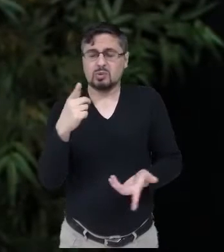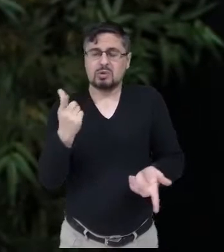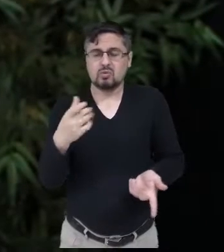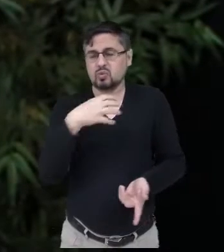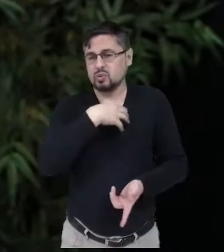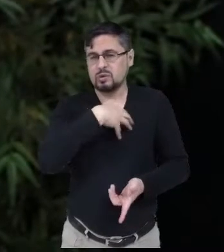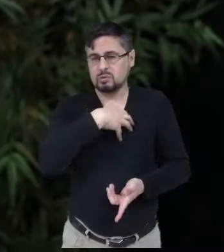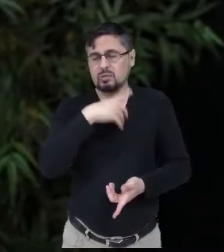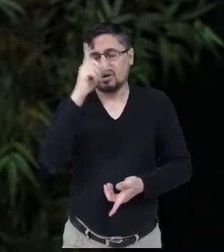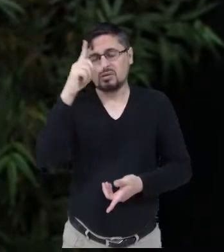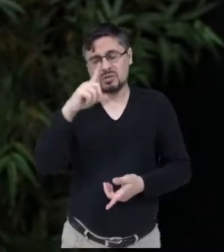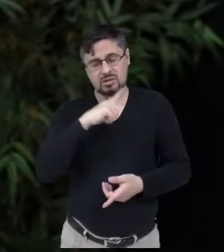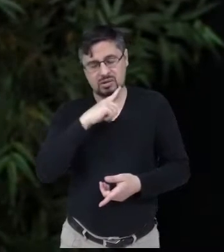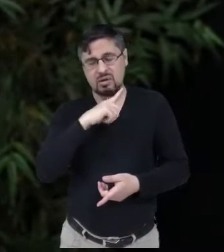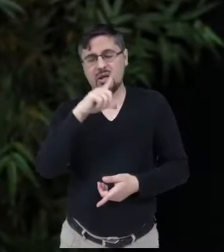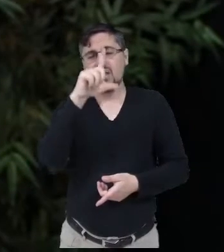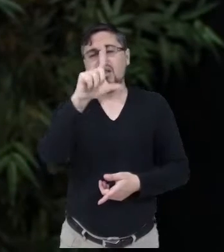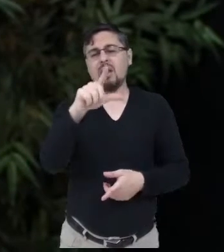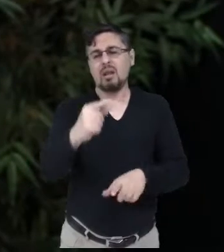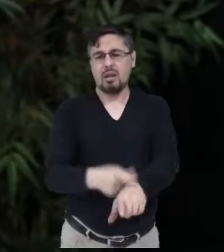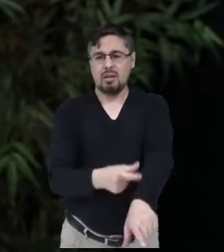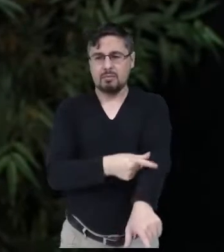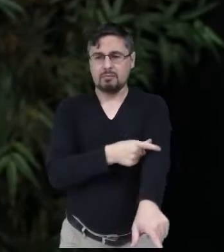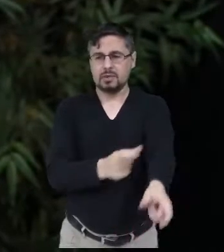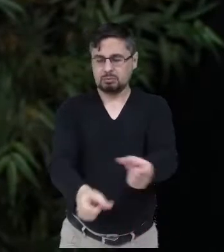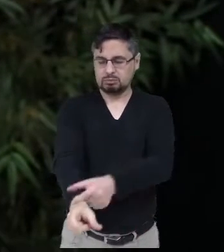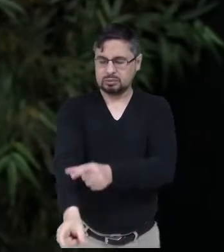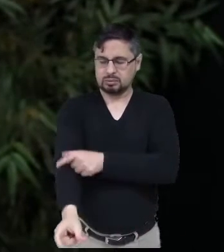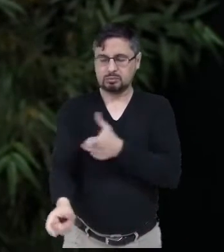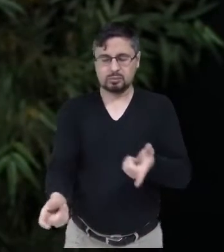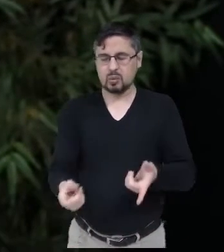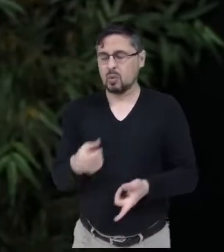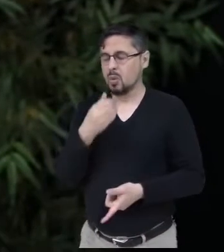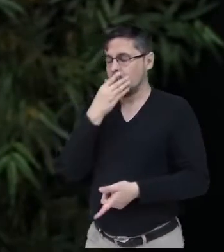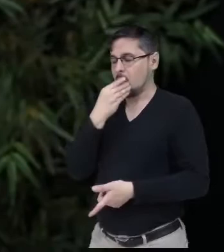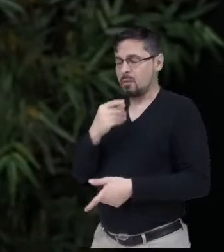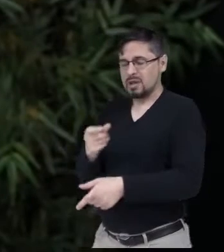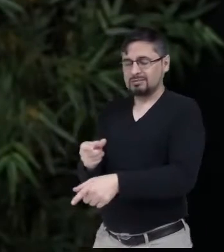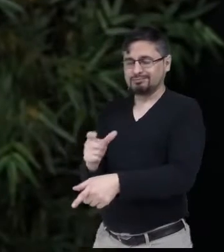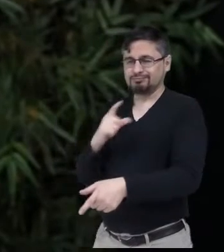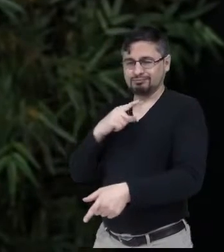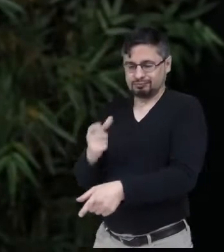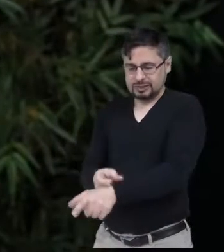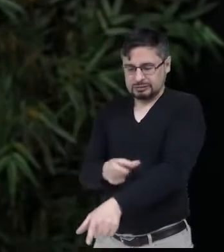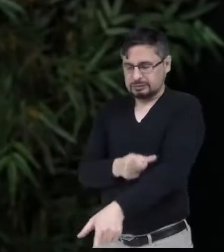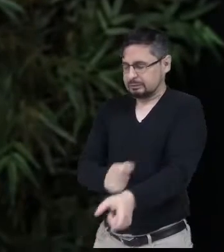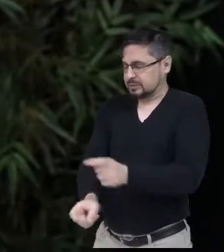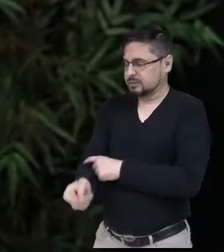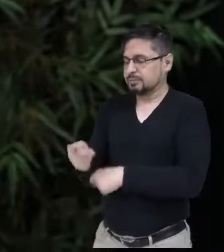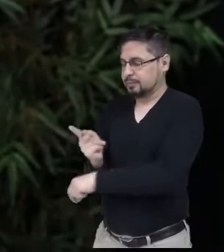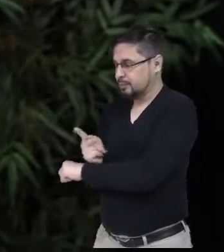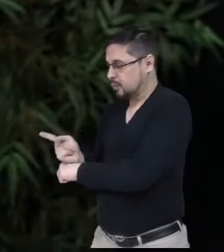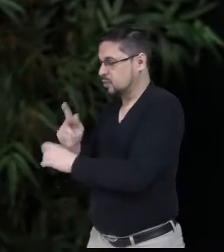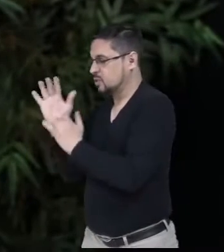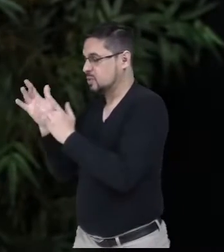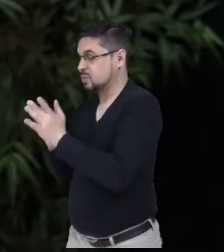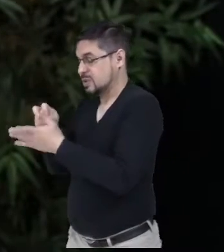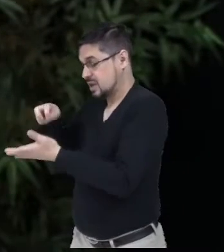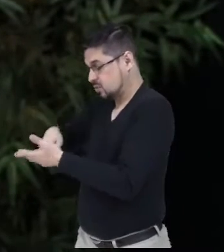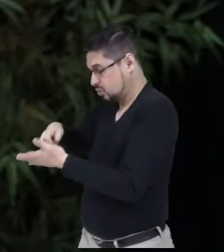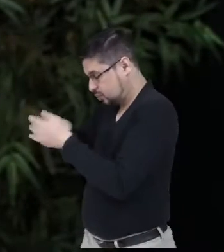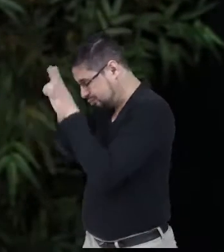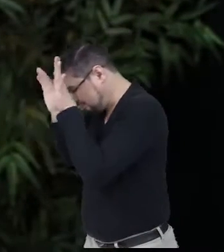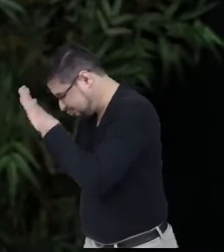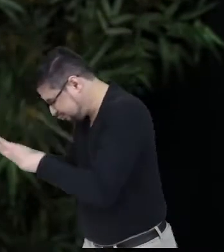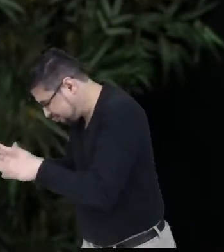versículo 40 diz que um homem leproso se aproximou de Jesus e, pedindo de joelho, disse: se queres, pode me purificar. E